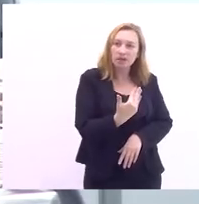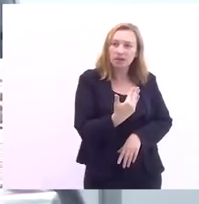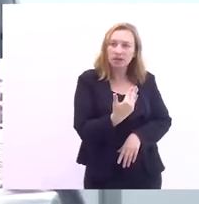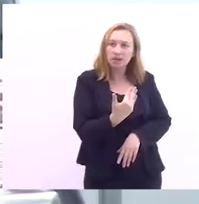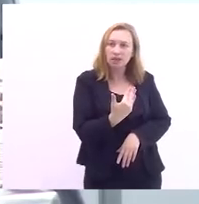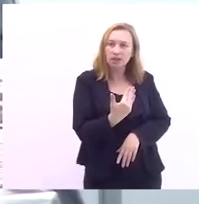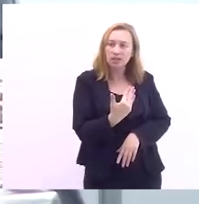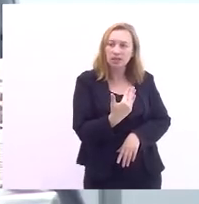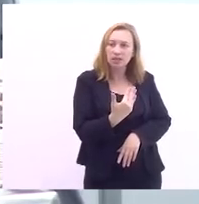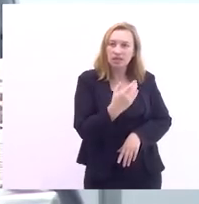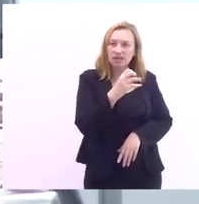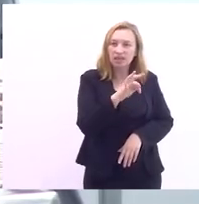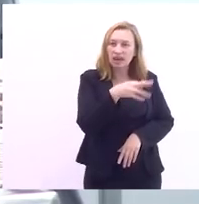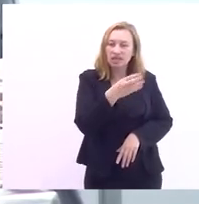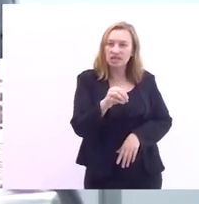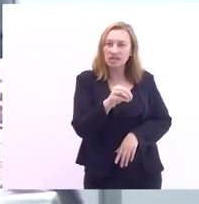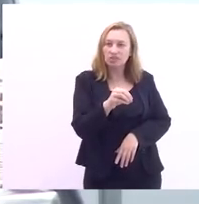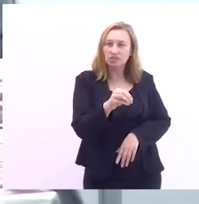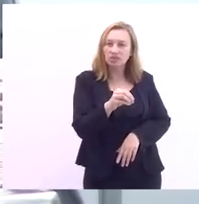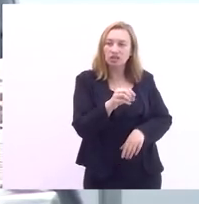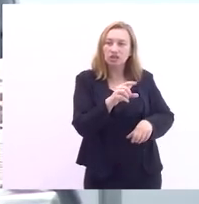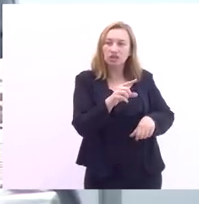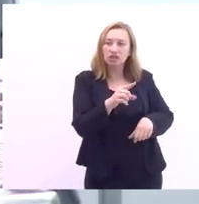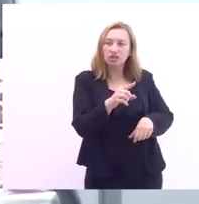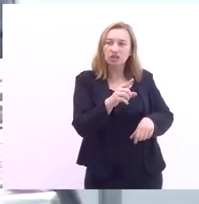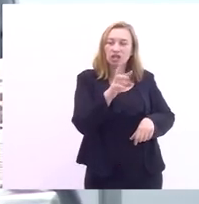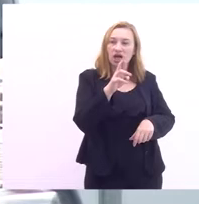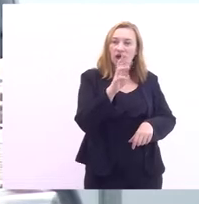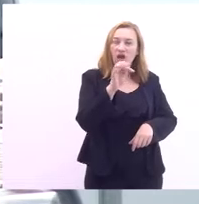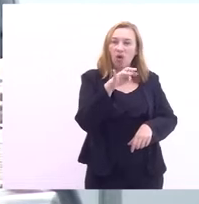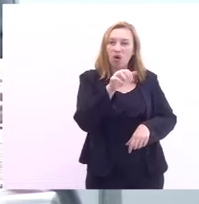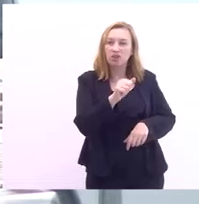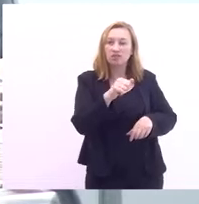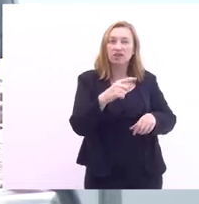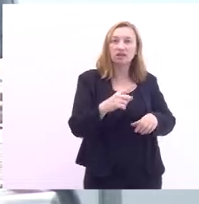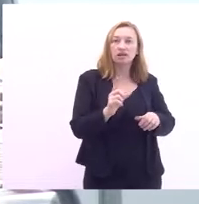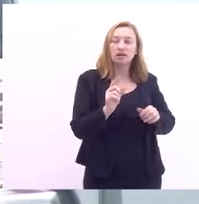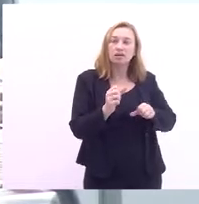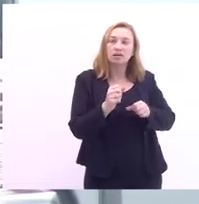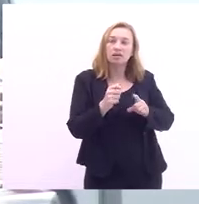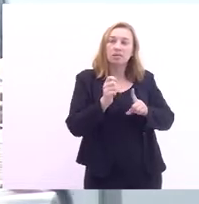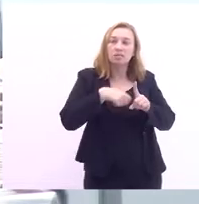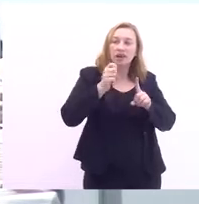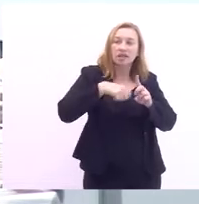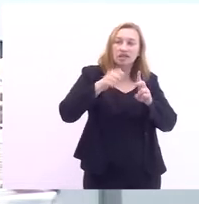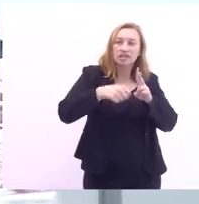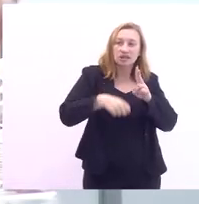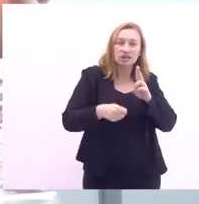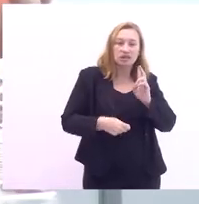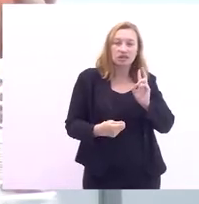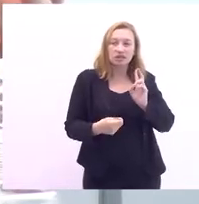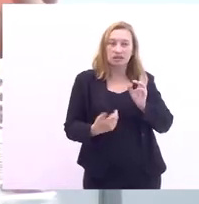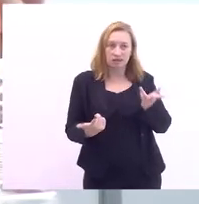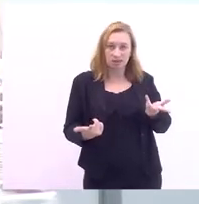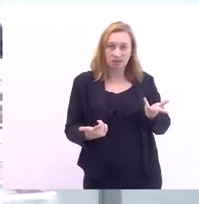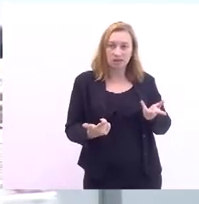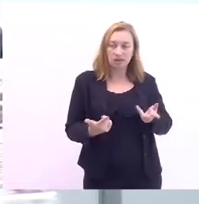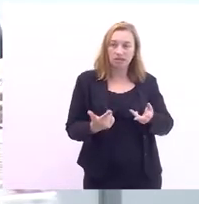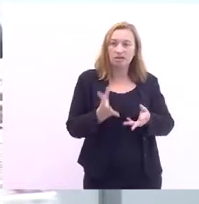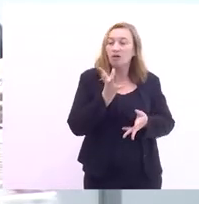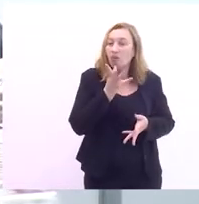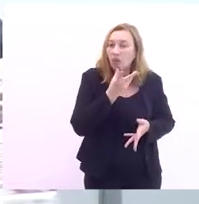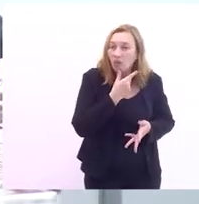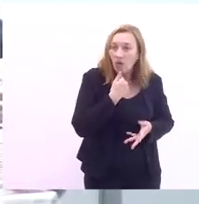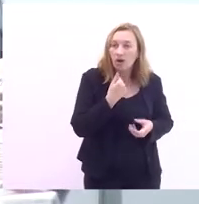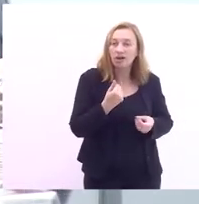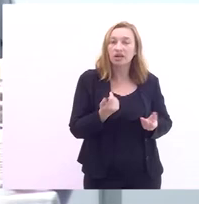de um relógio e fica meses esperando o tempo máximo que a concessionária tem para ligar. Eu nunca vi alguém que